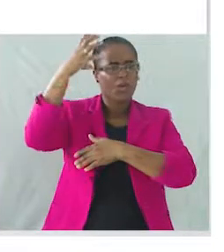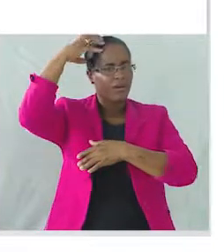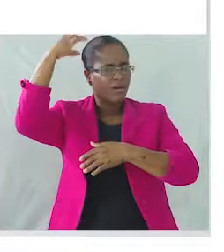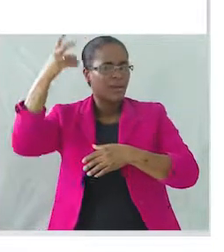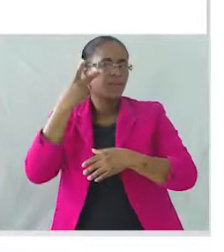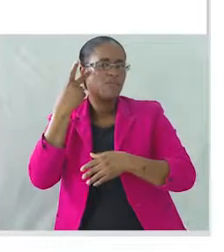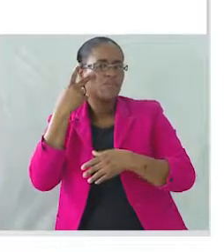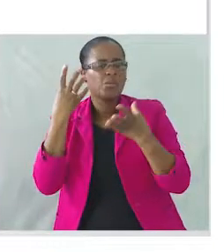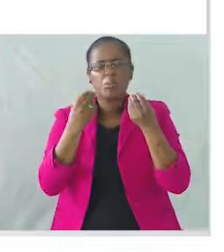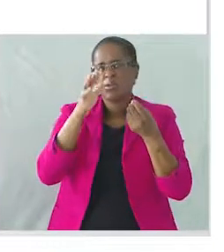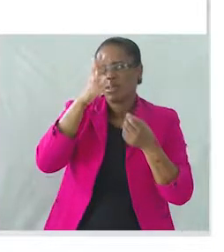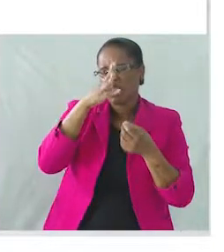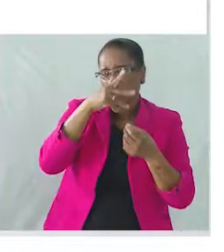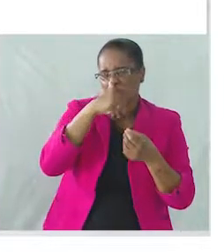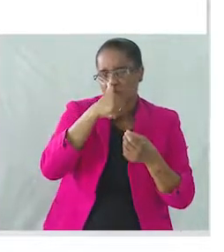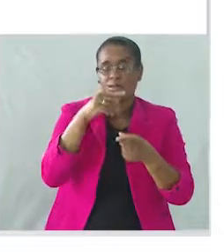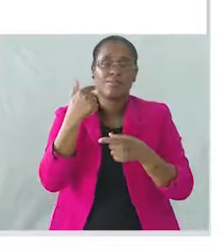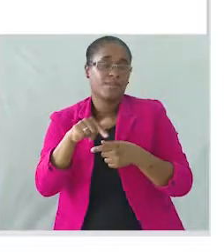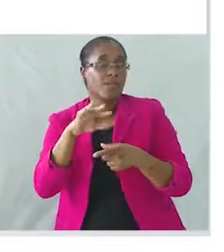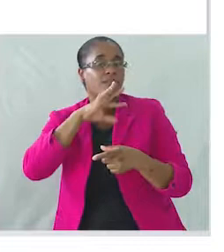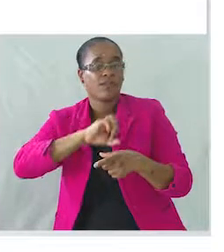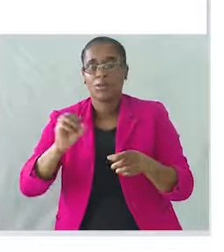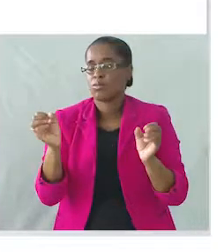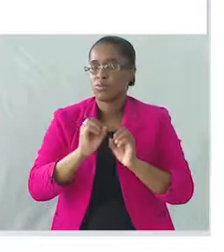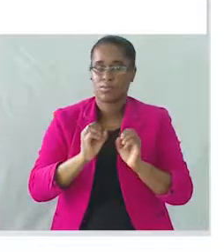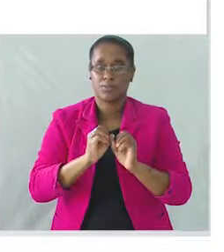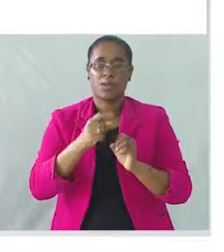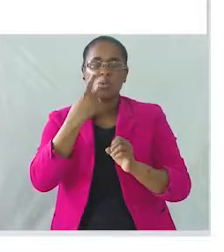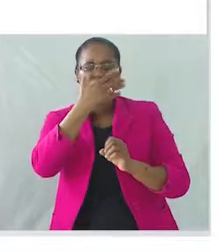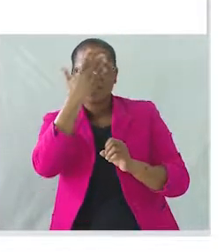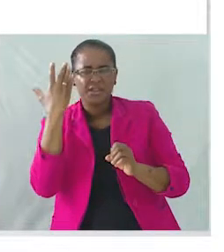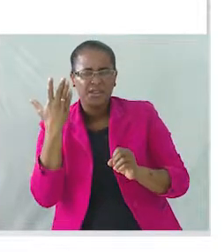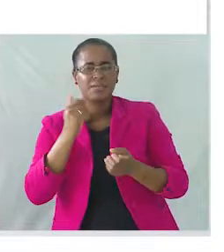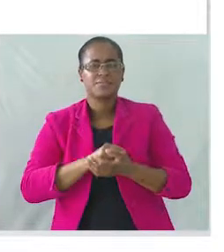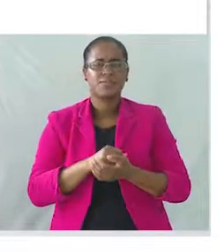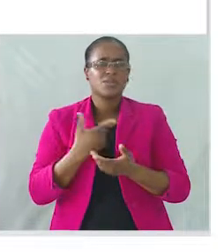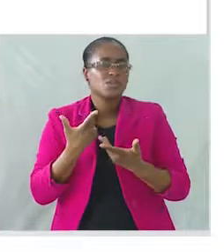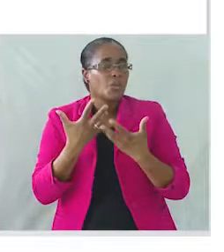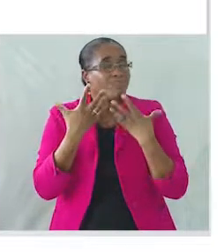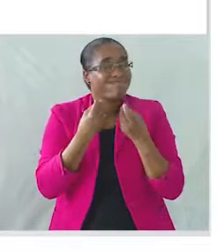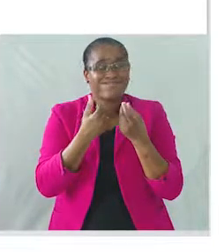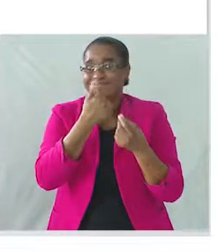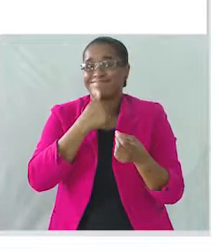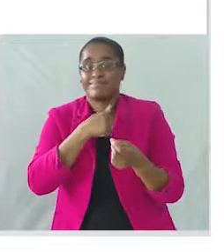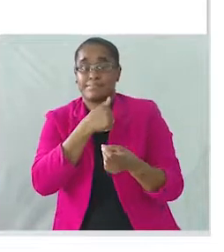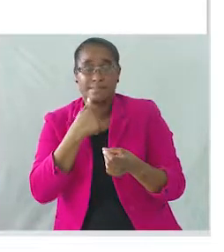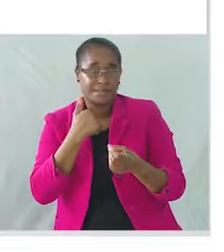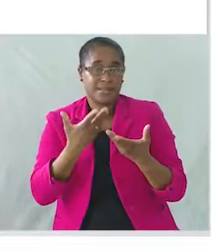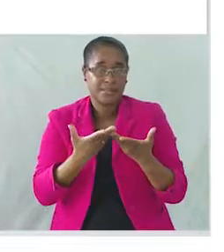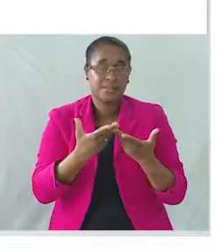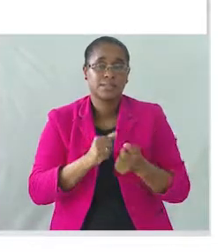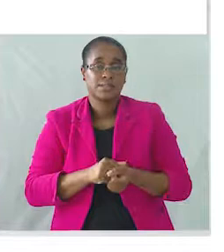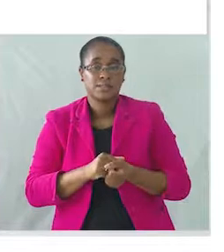vivia muito triste por não ter filhos. Um dia, tomado de impaciência,